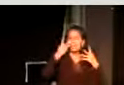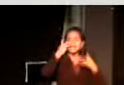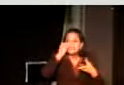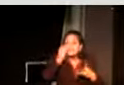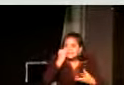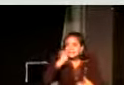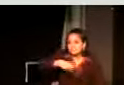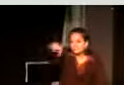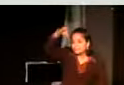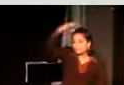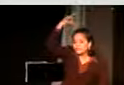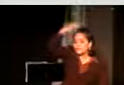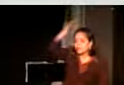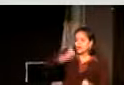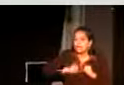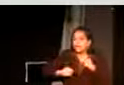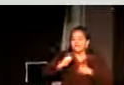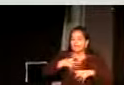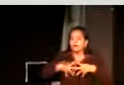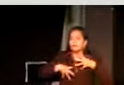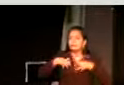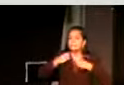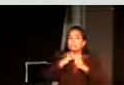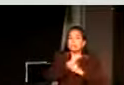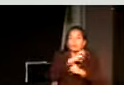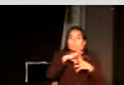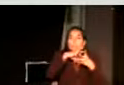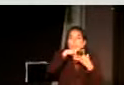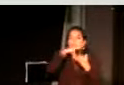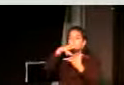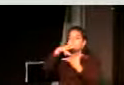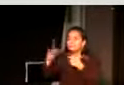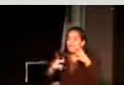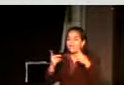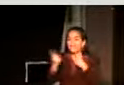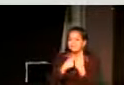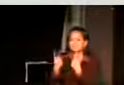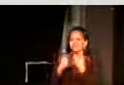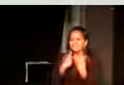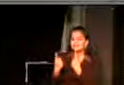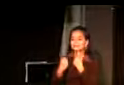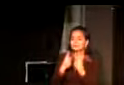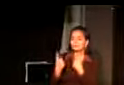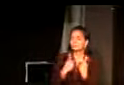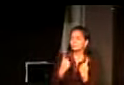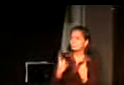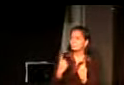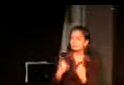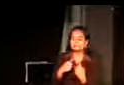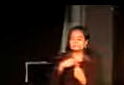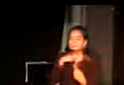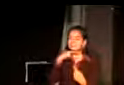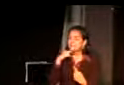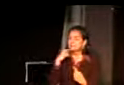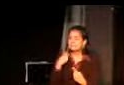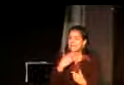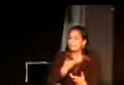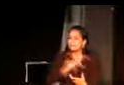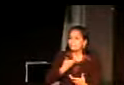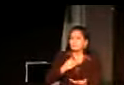pessoas estão sendo afligidas por um mundo onde as relações interpessoais não compreendem mais